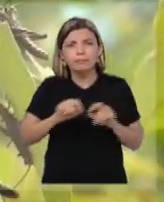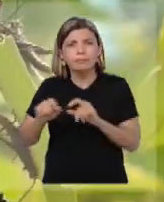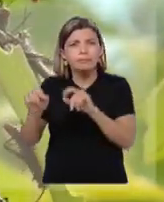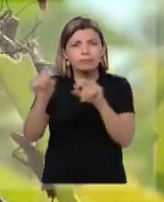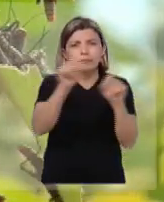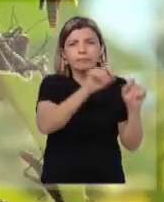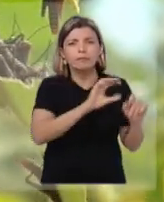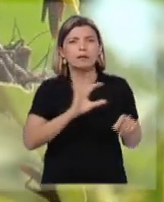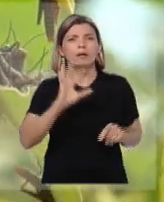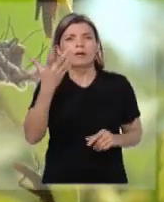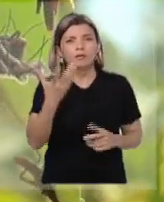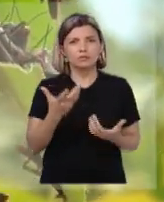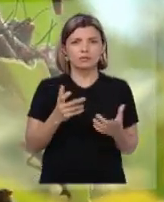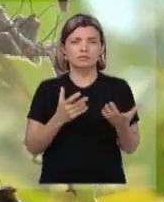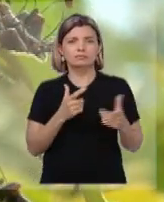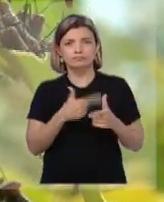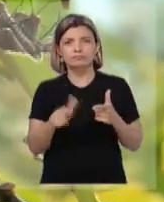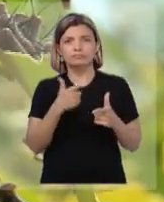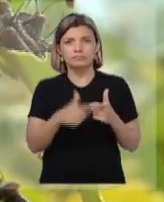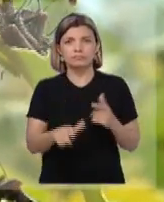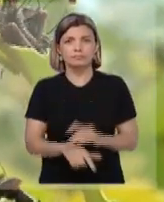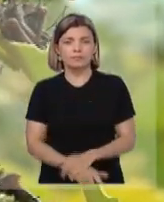pragas para a própria plantação.